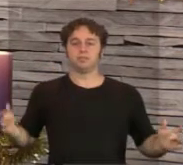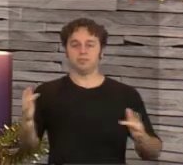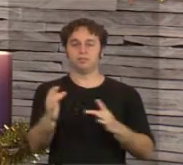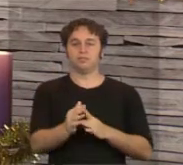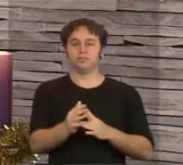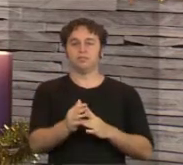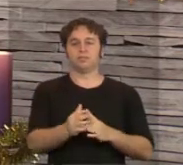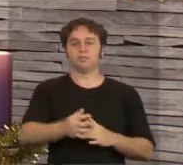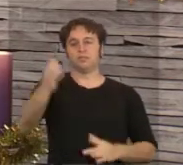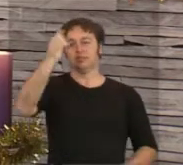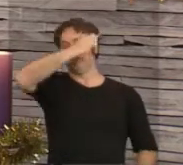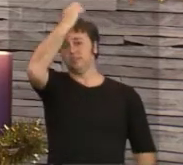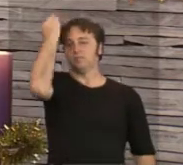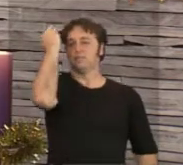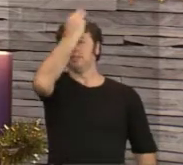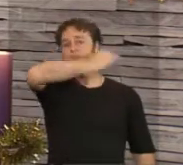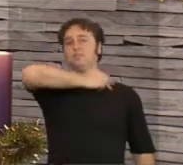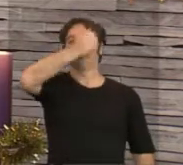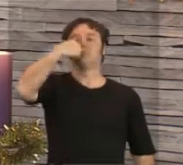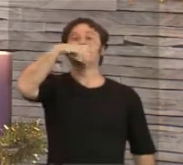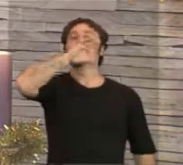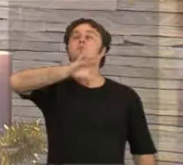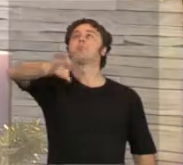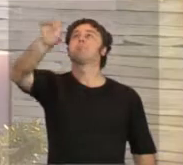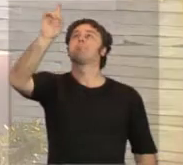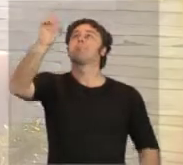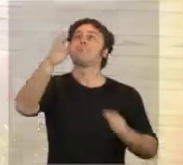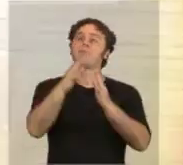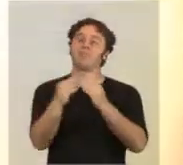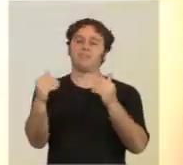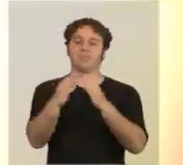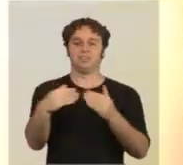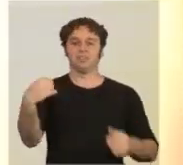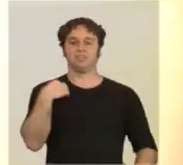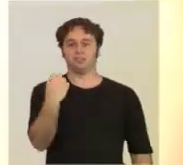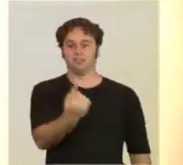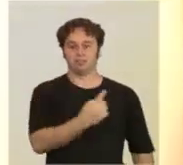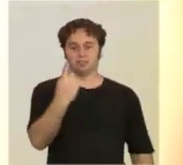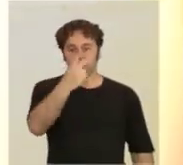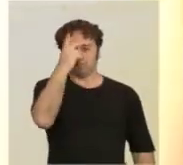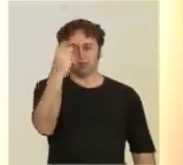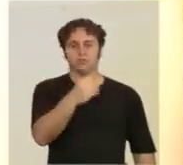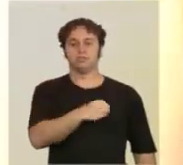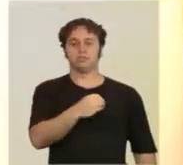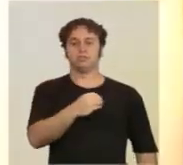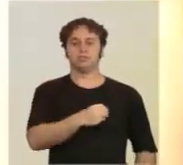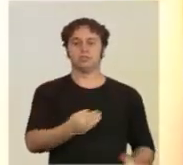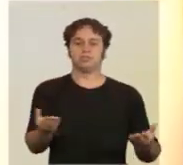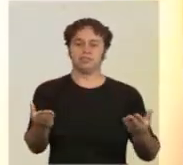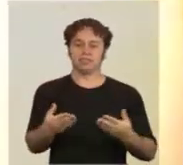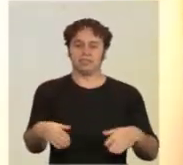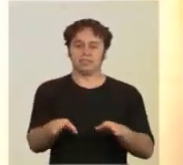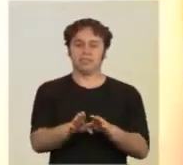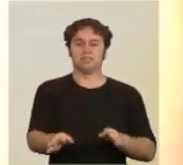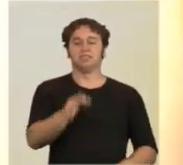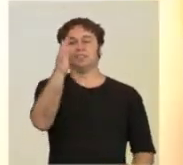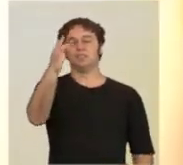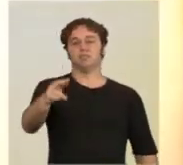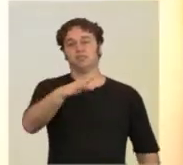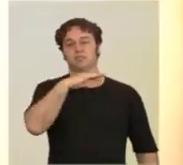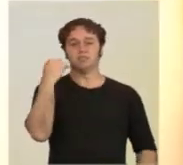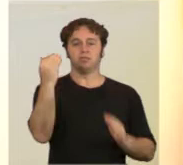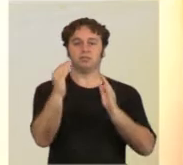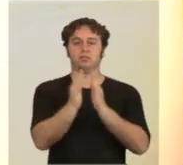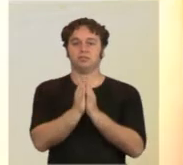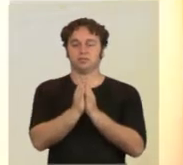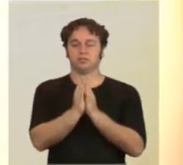e bendito é o fruto do vosso ventre, Jesus. Santa Maria, Mãe de Deus, rogai por nós, pecadores, agora na